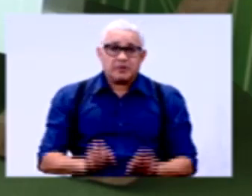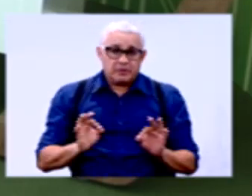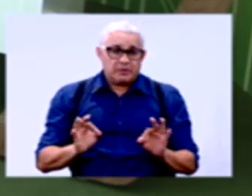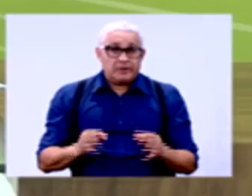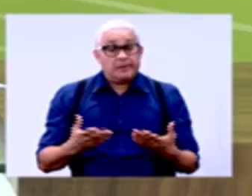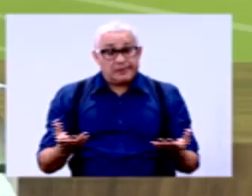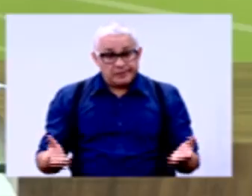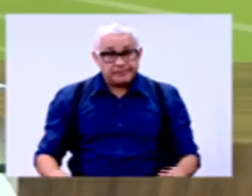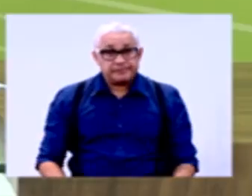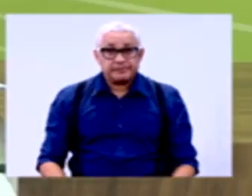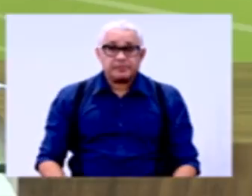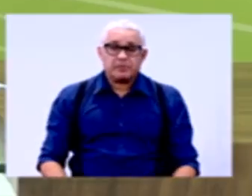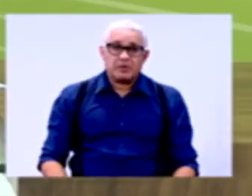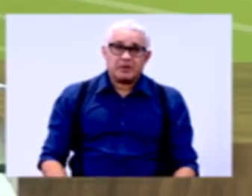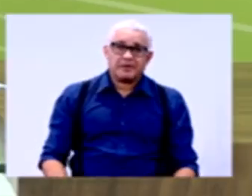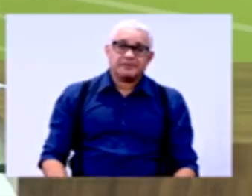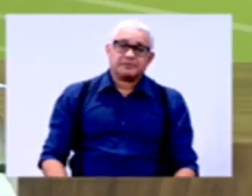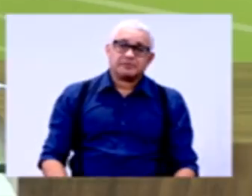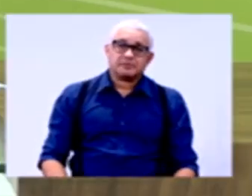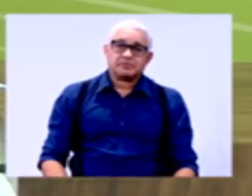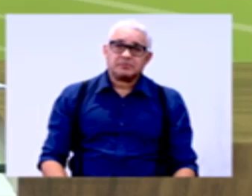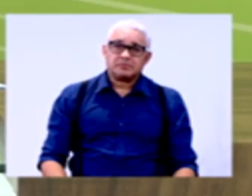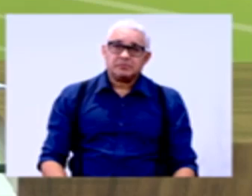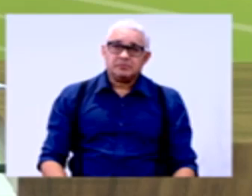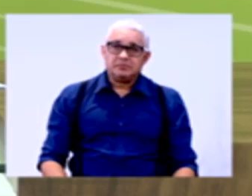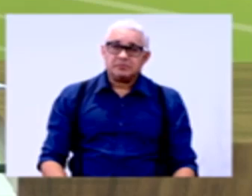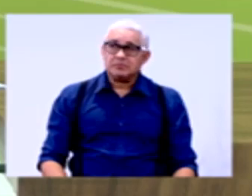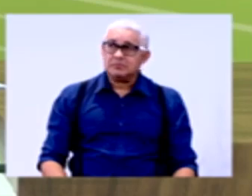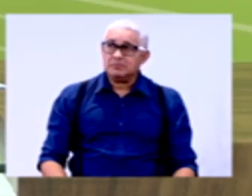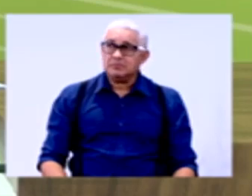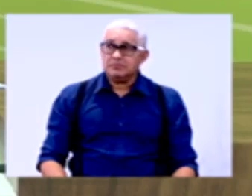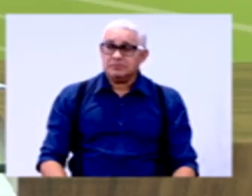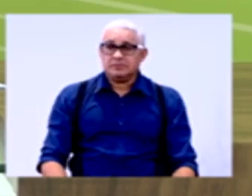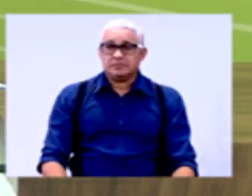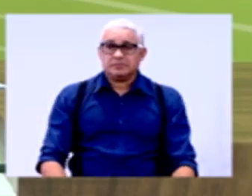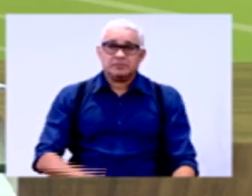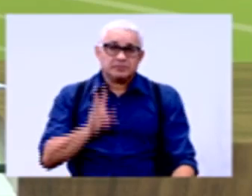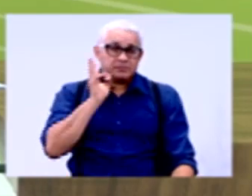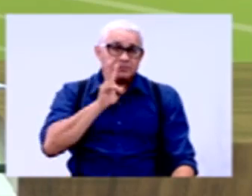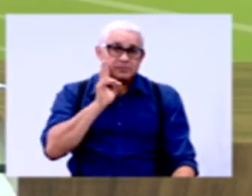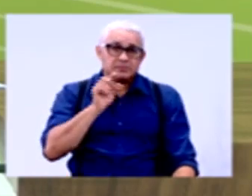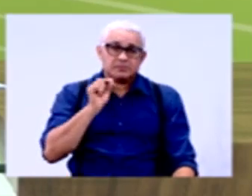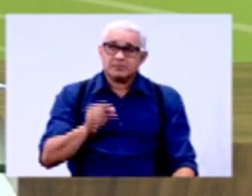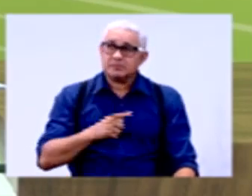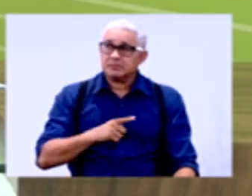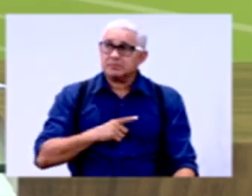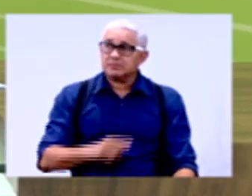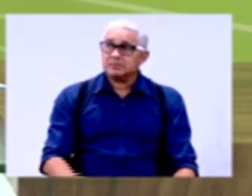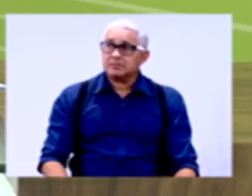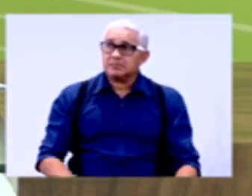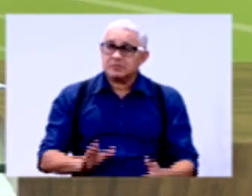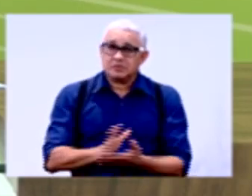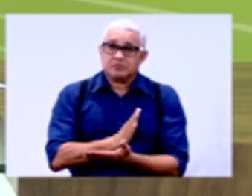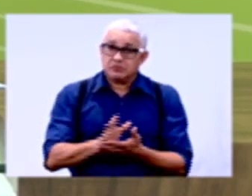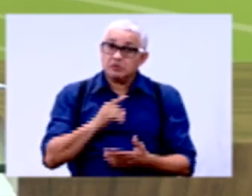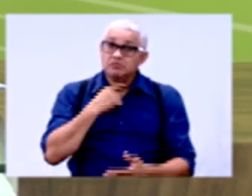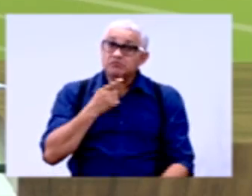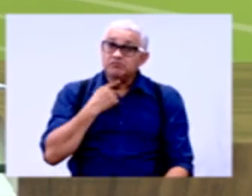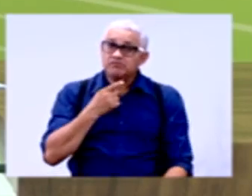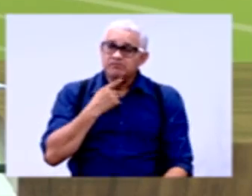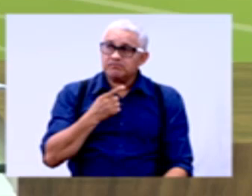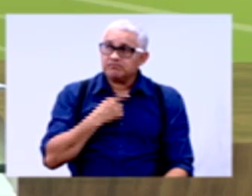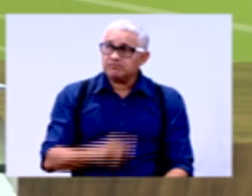pessoal. Bom, só um pouco lembrar que tiveram algumas dúvidas,